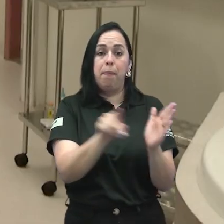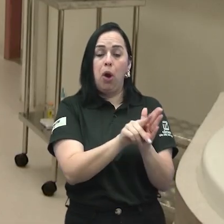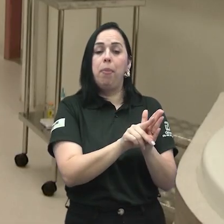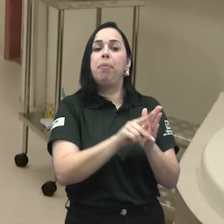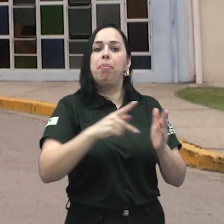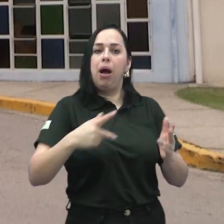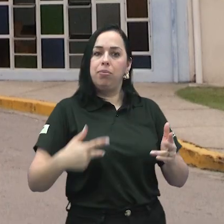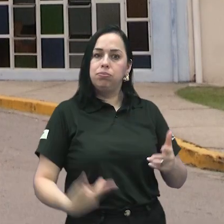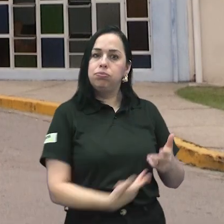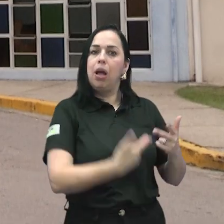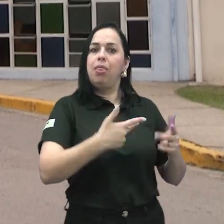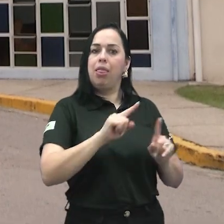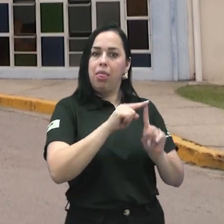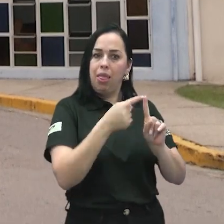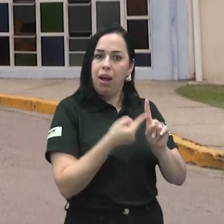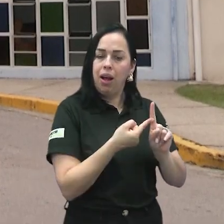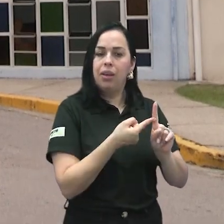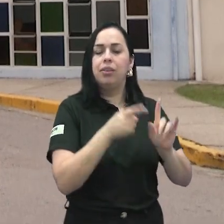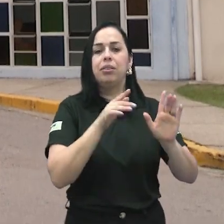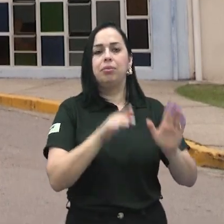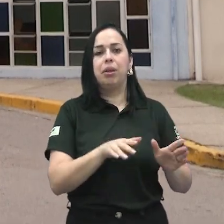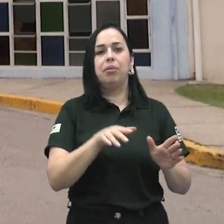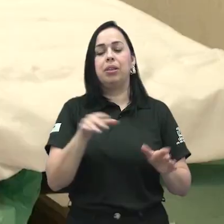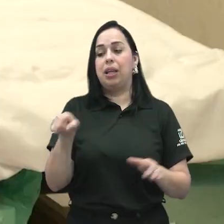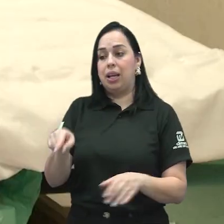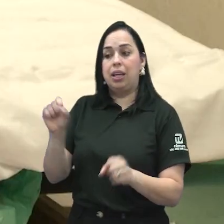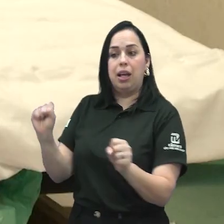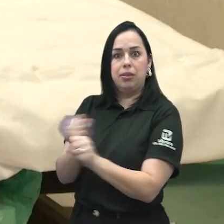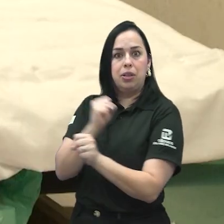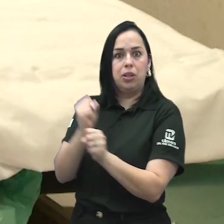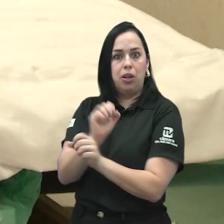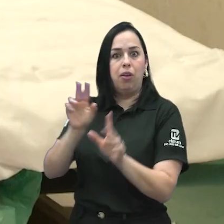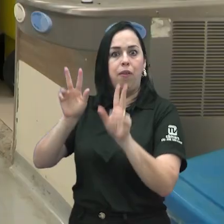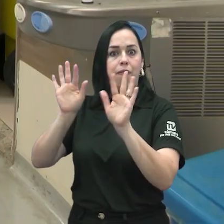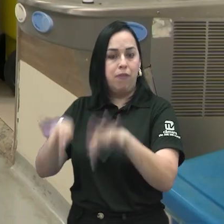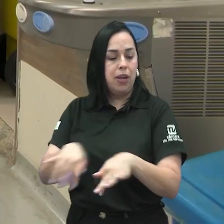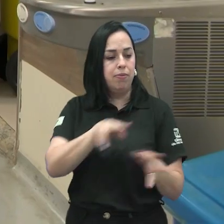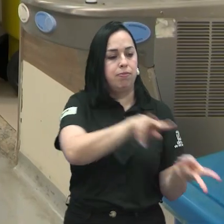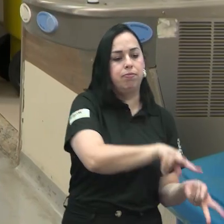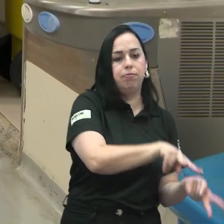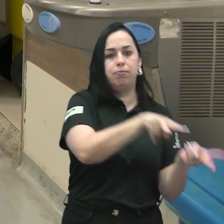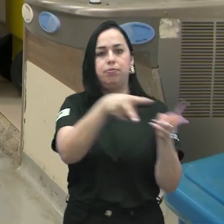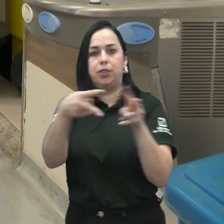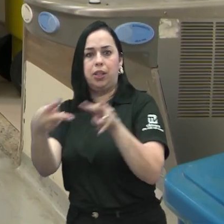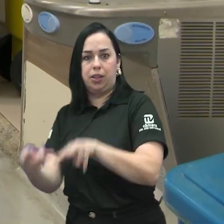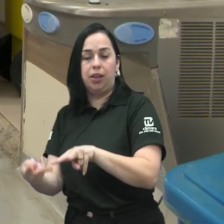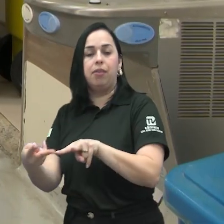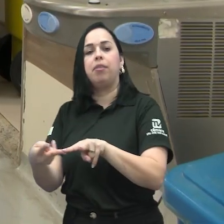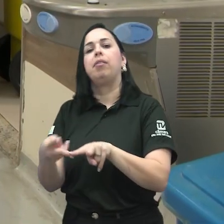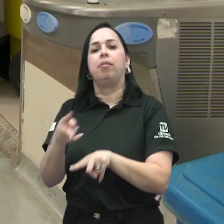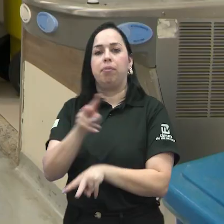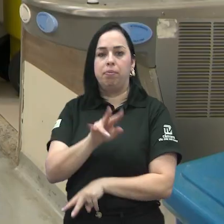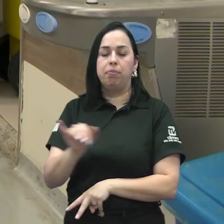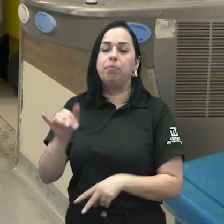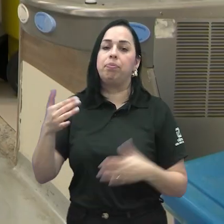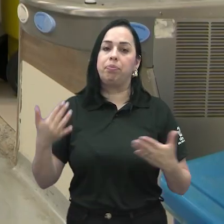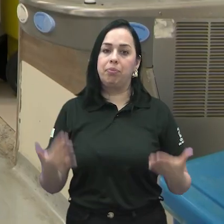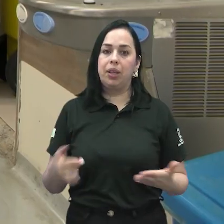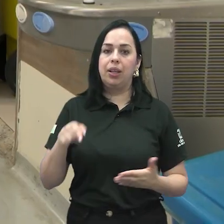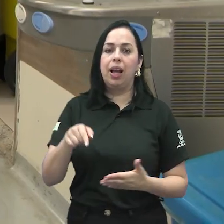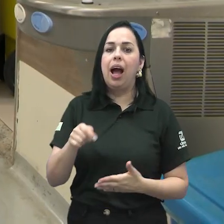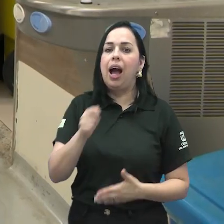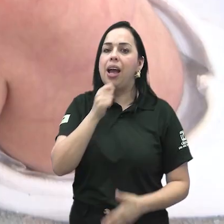de maternidade instalados no Hospital Municipal. Ao fim da obra, todos eles serão transferidos para o prédio da